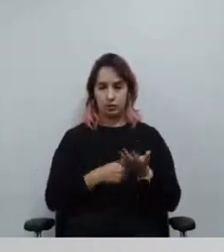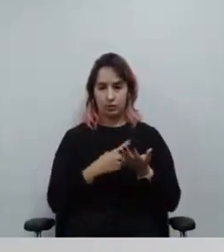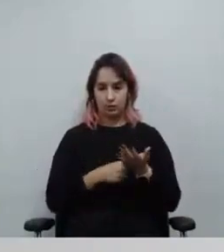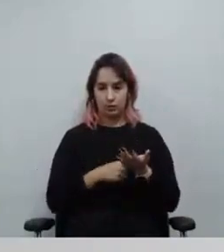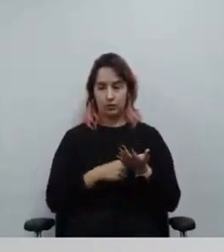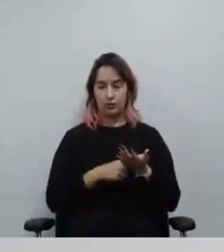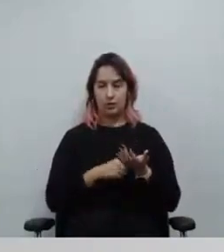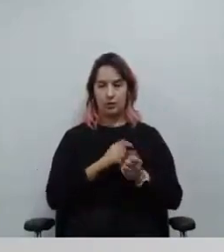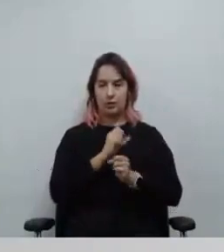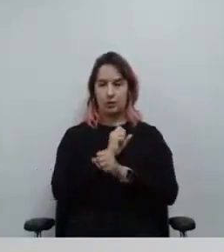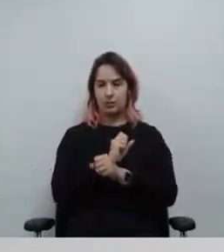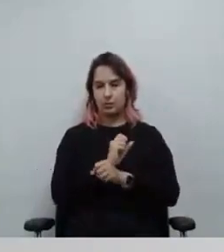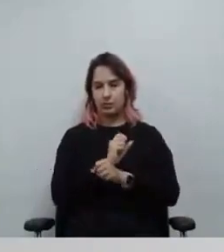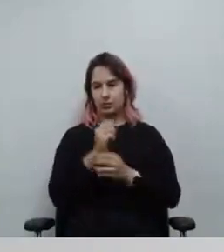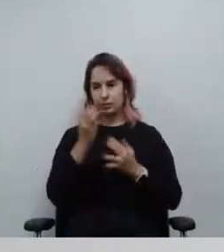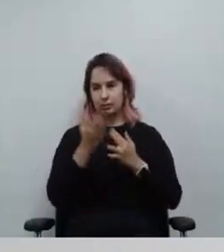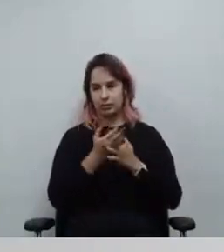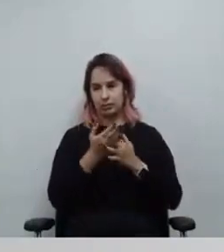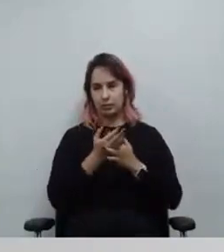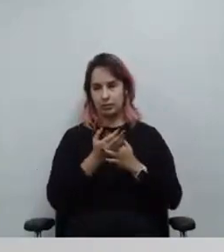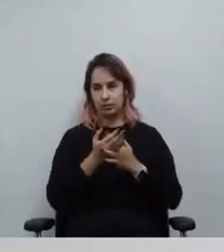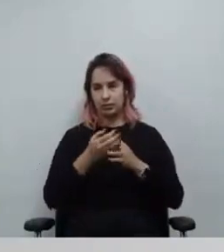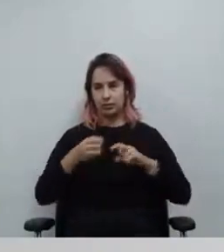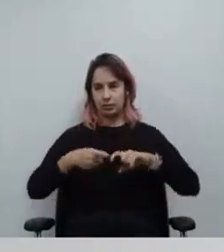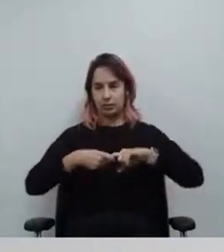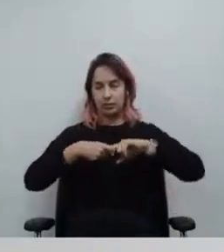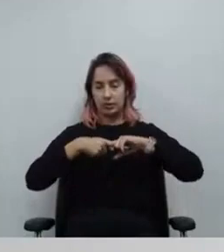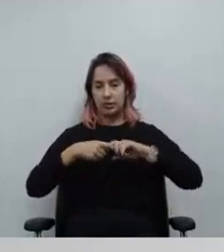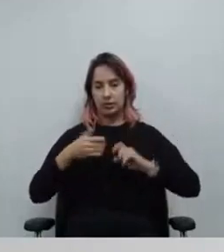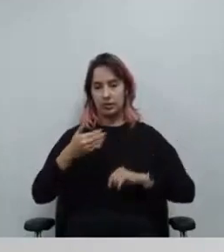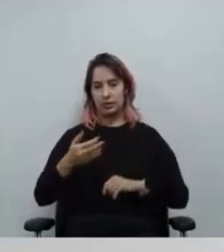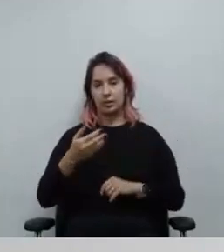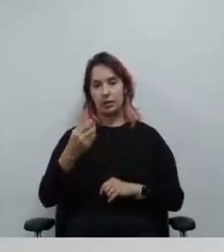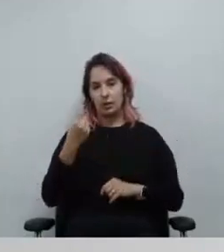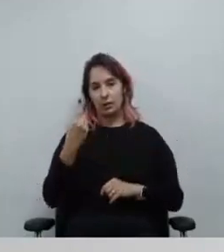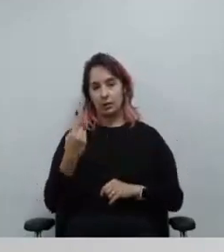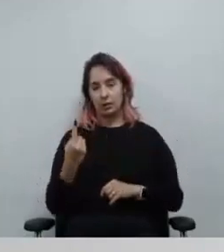vamos suspender então os trabalhos aqui, até as 13h30, tudo bem?